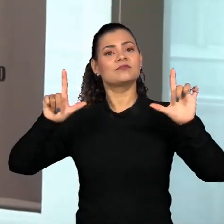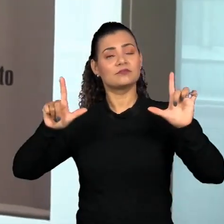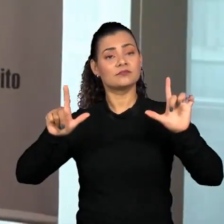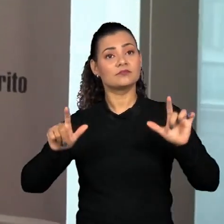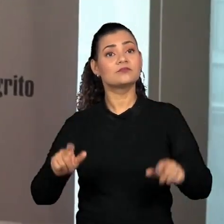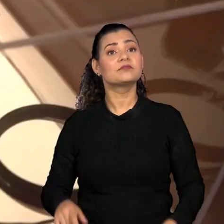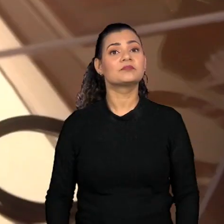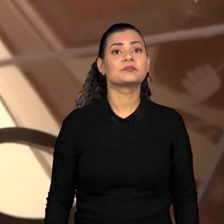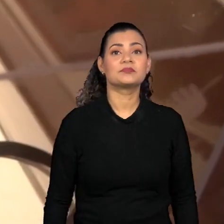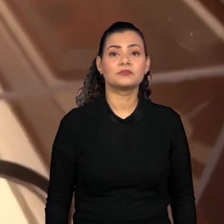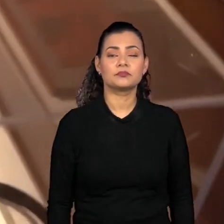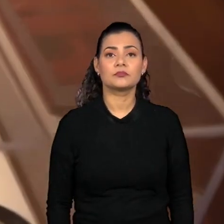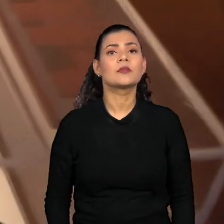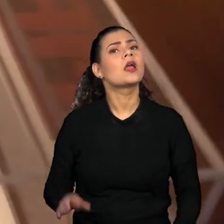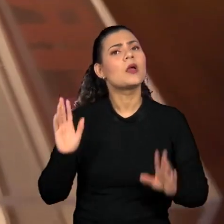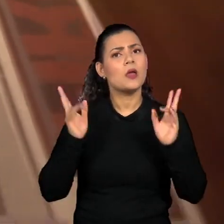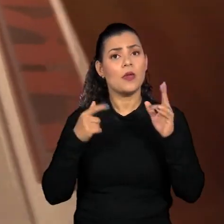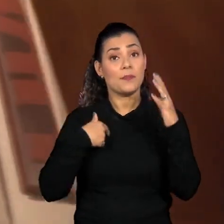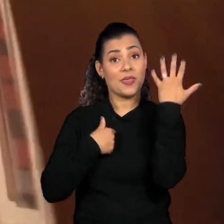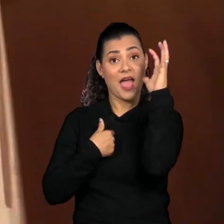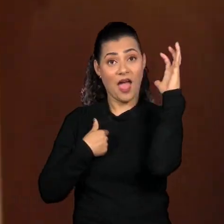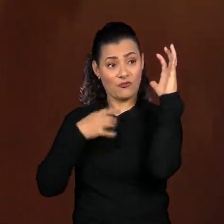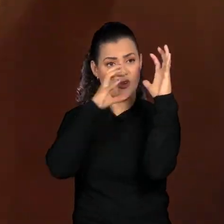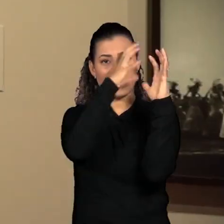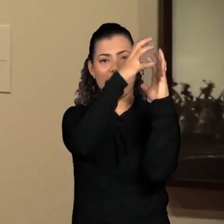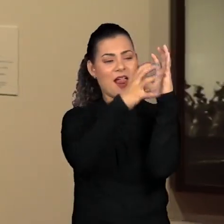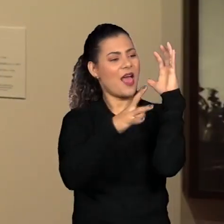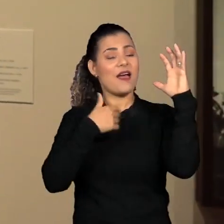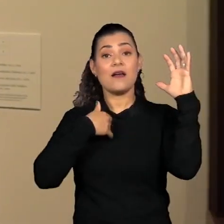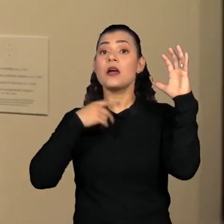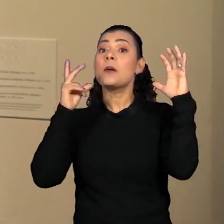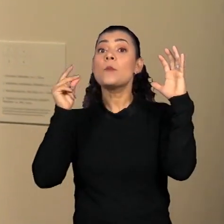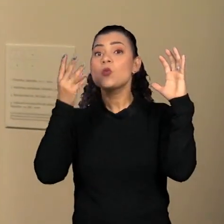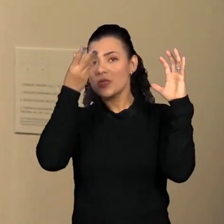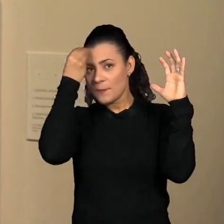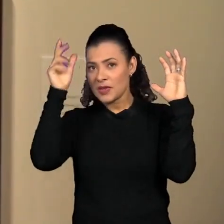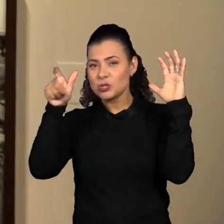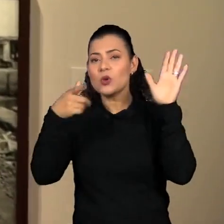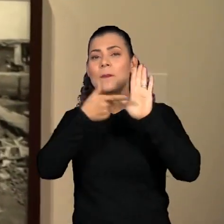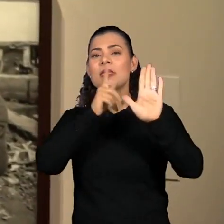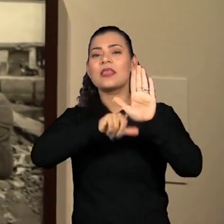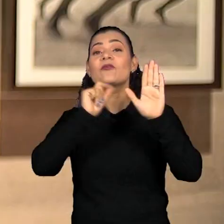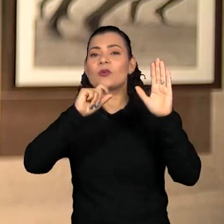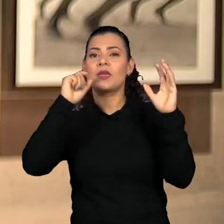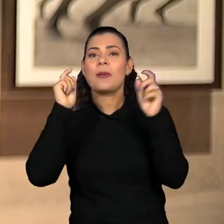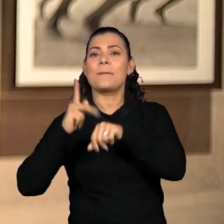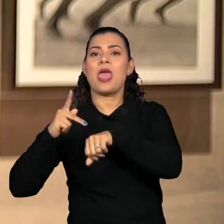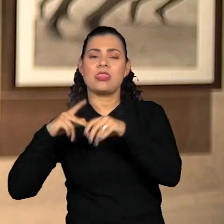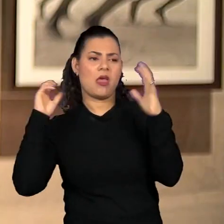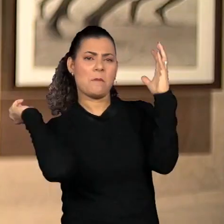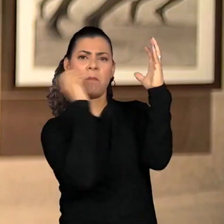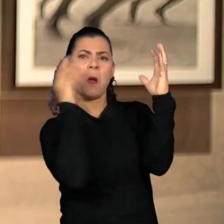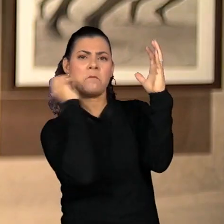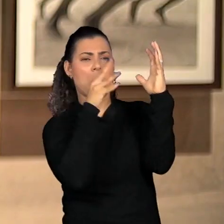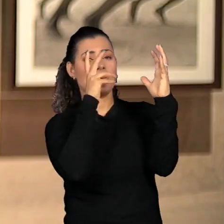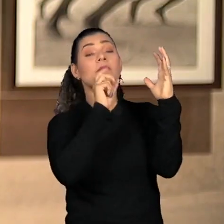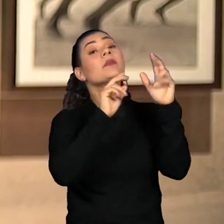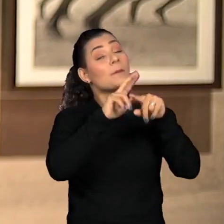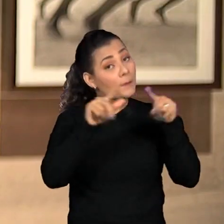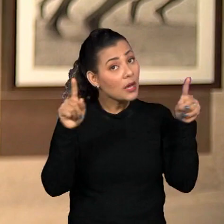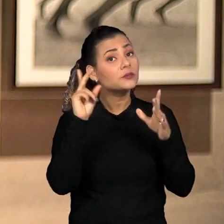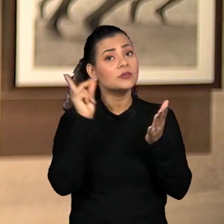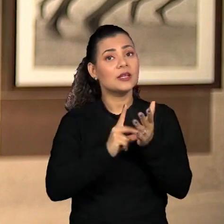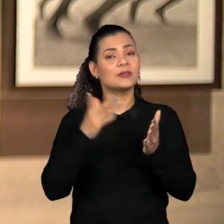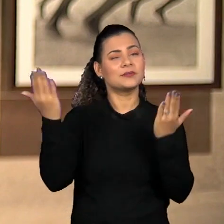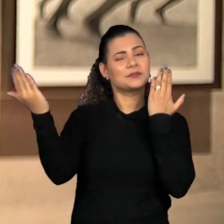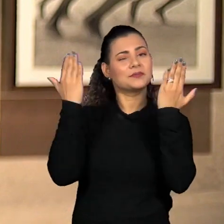Jogaram muita pedra na minha árvore, que dava frutos ou iria dar, né? Eu só fui sentir isso em Nova York, em 68, quando eu trabalhei